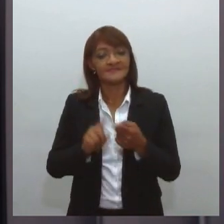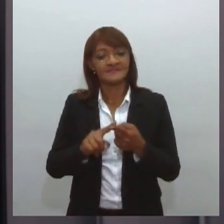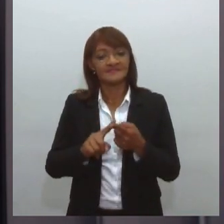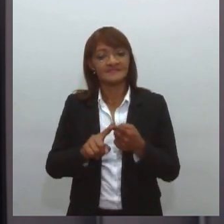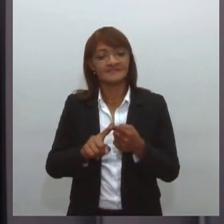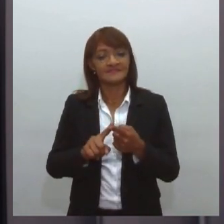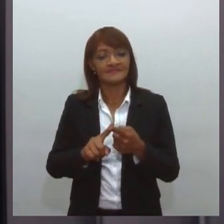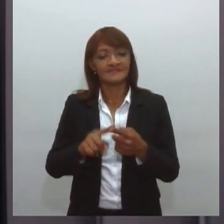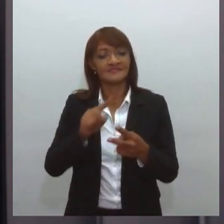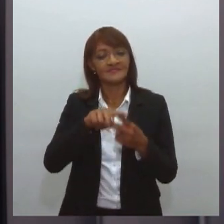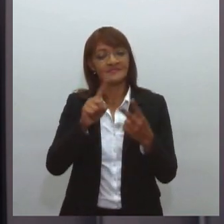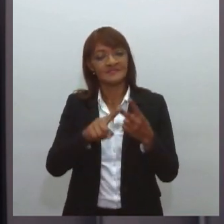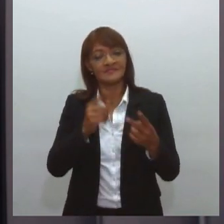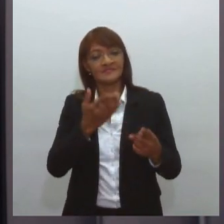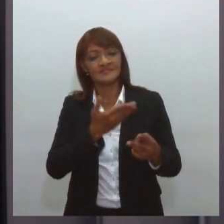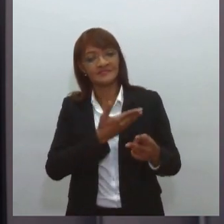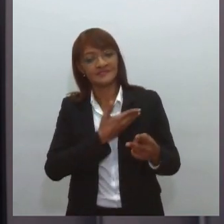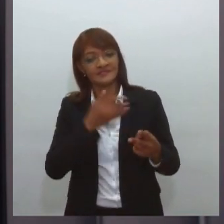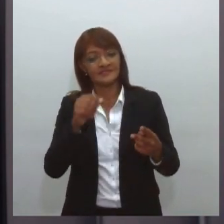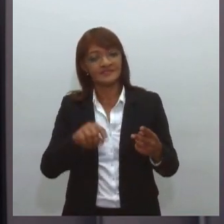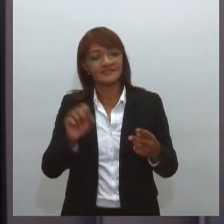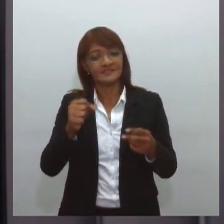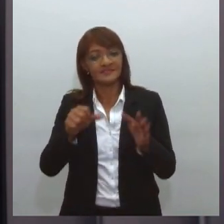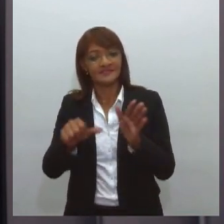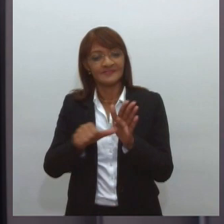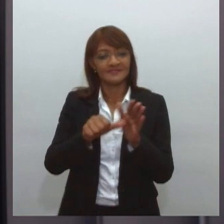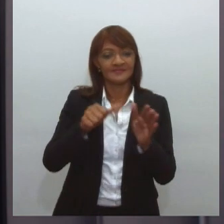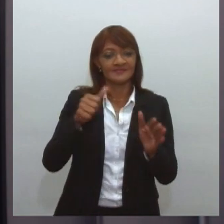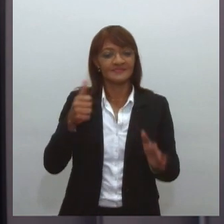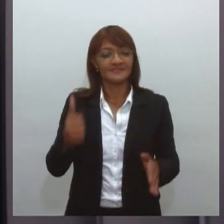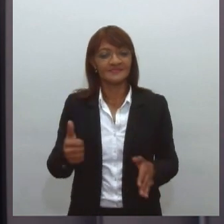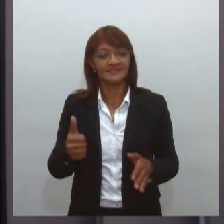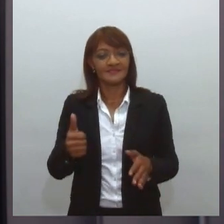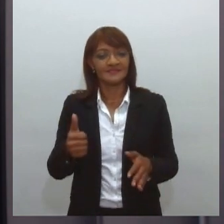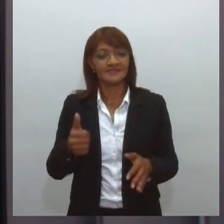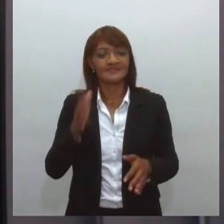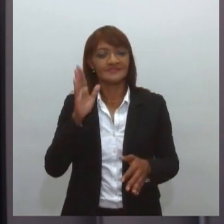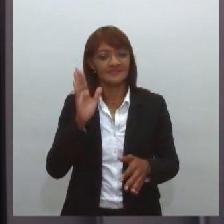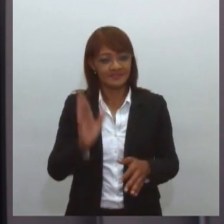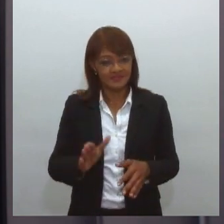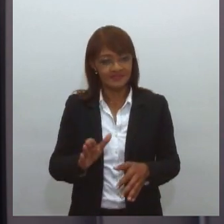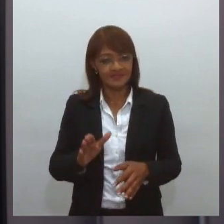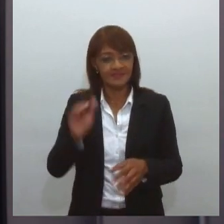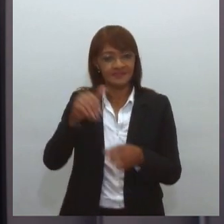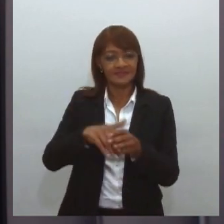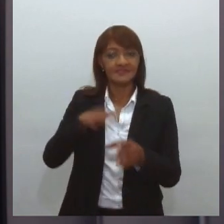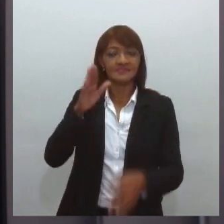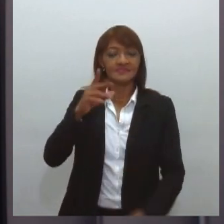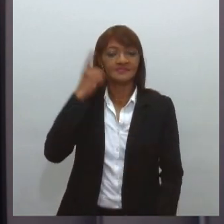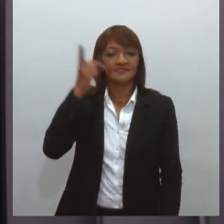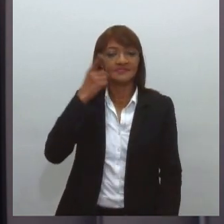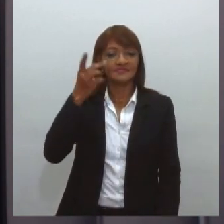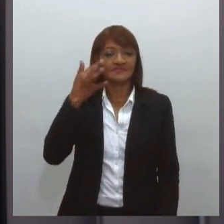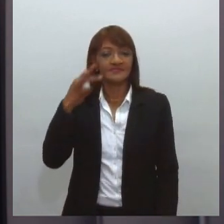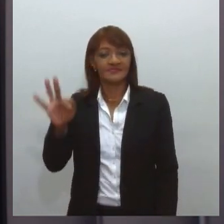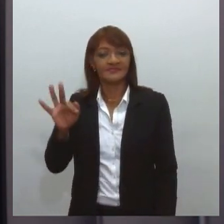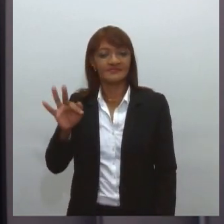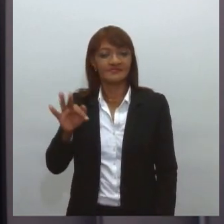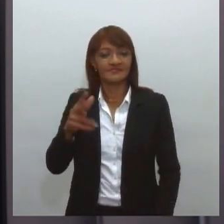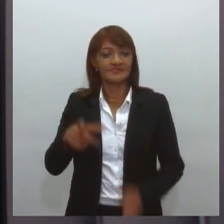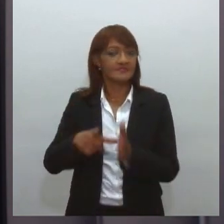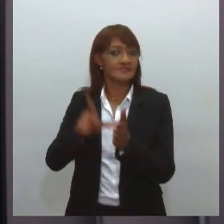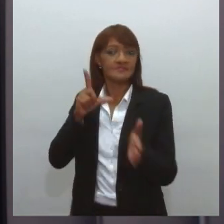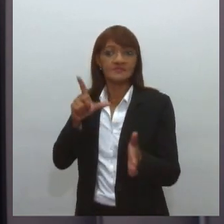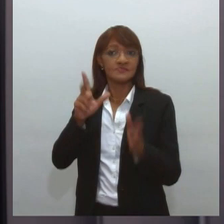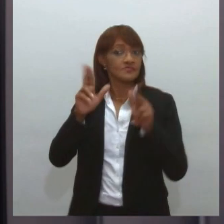companheiras, que a Sergipe, pela primeira vez, quero fazer esse registro, elege deputadas federais. Até a última legislatura nunca tinha eleito, e